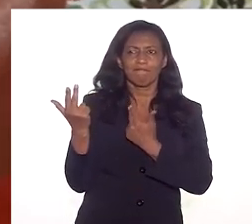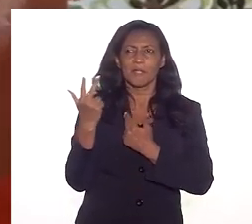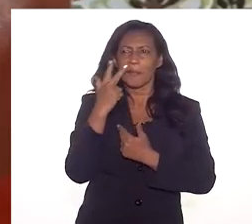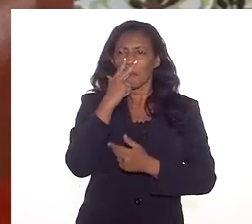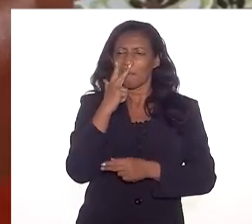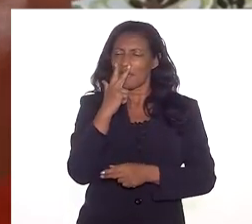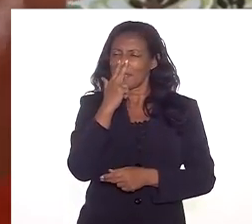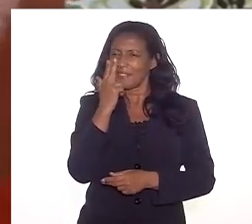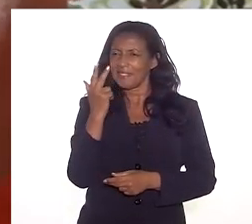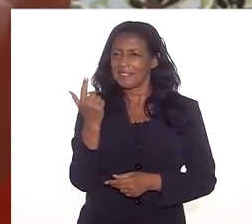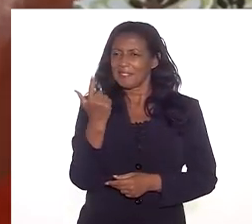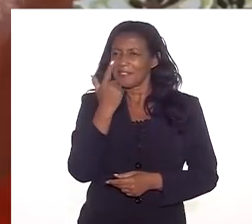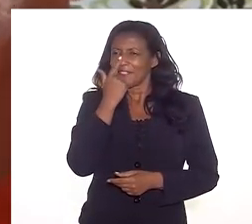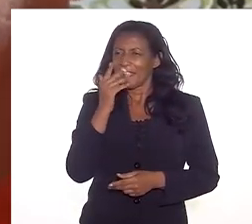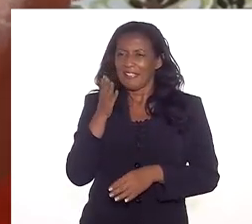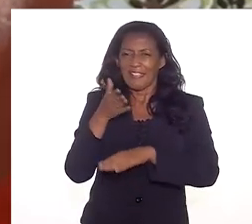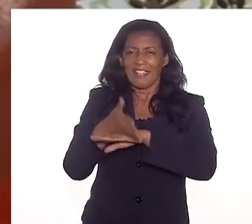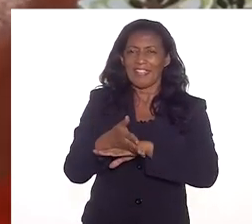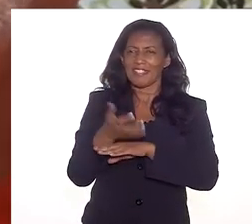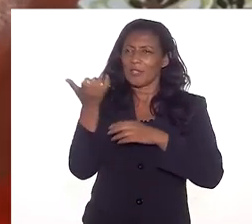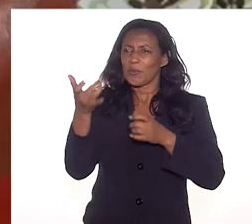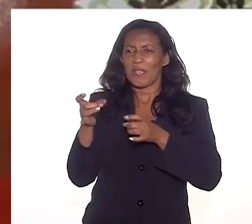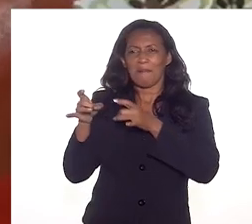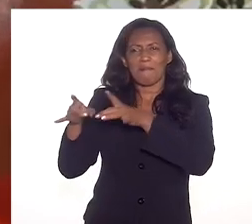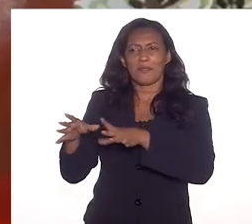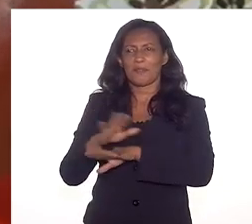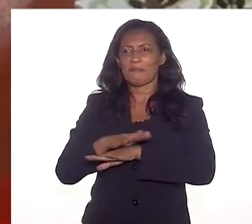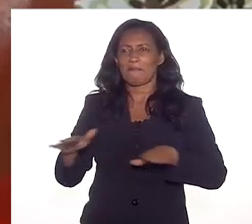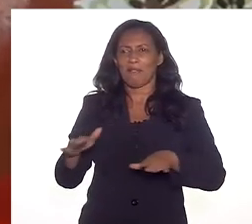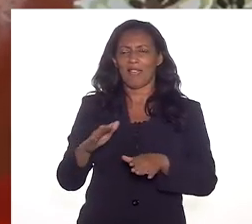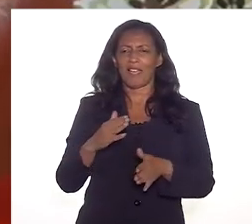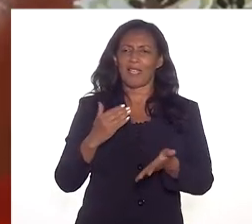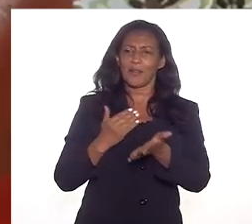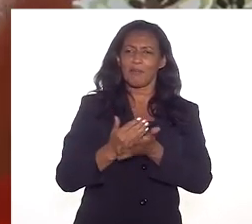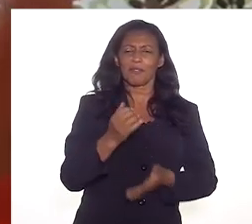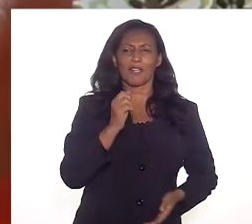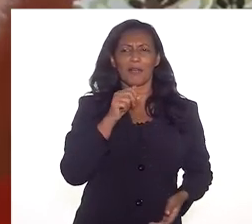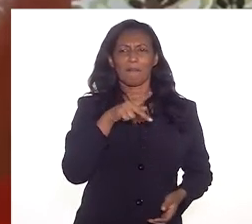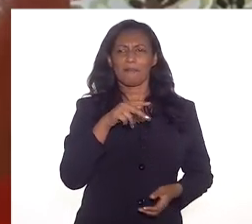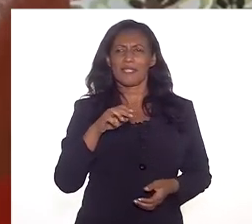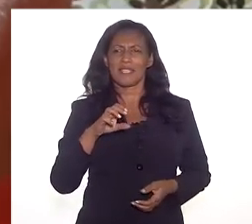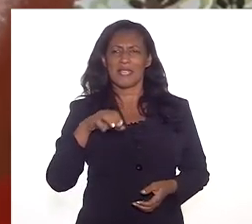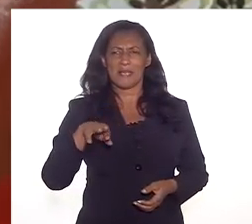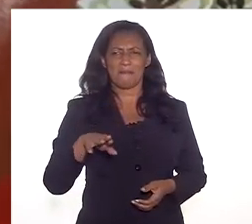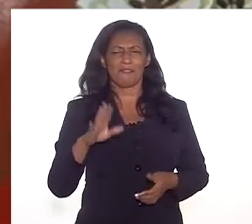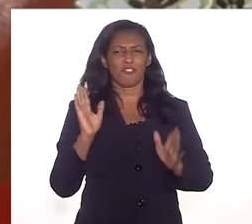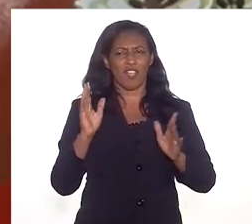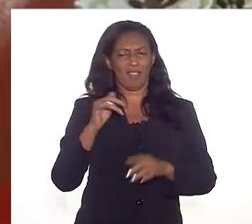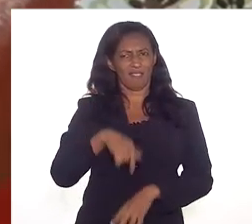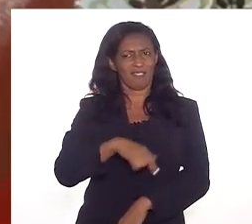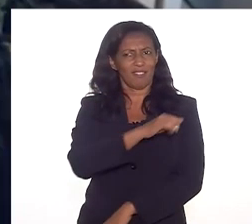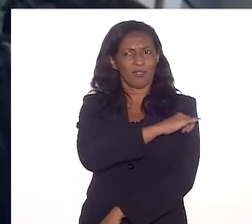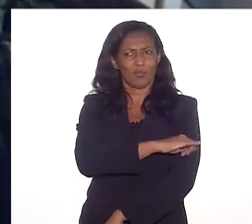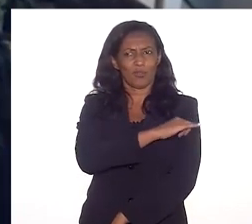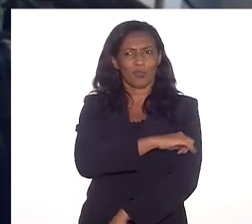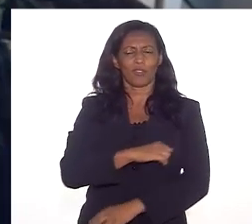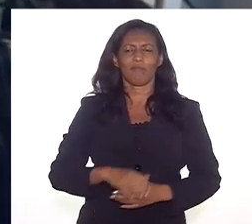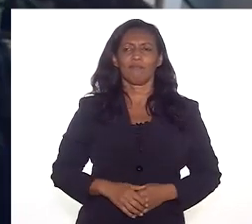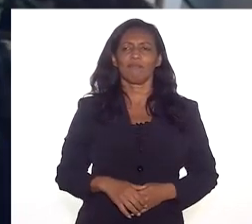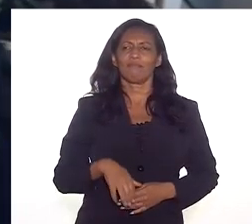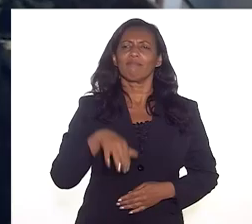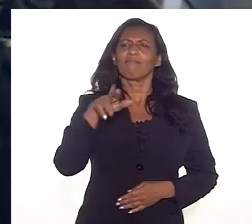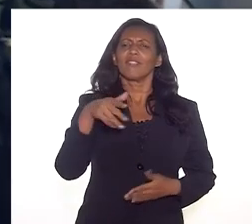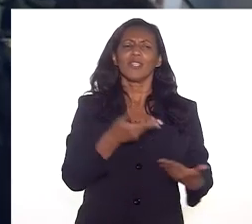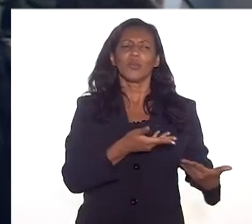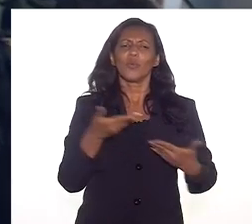gente entra, não sai mais. E começou lá pelo IPCN, como sempre, aqui no Rio. E